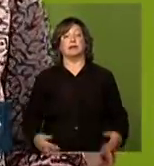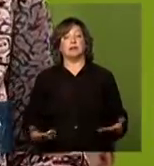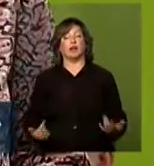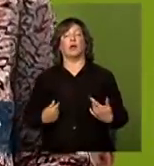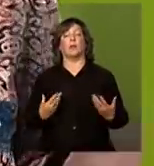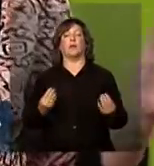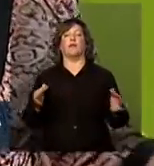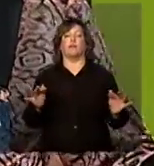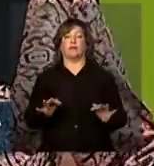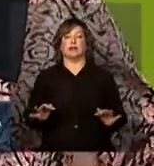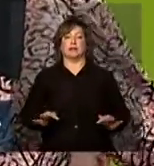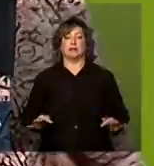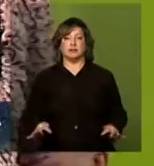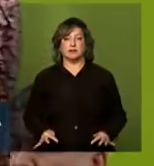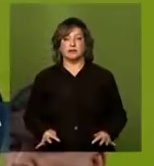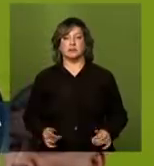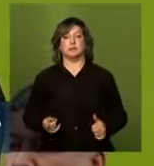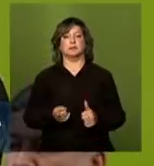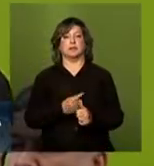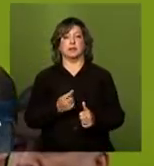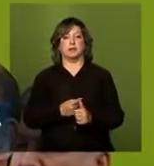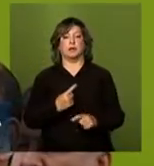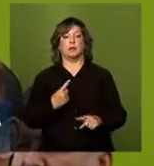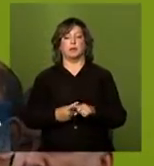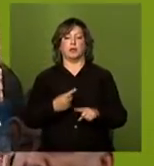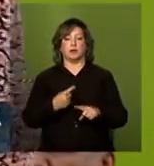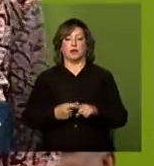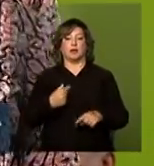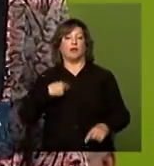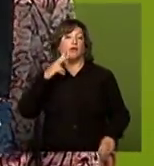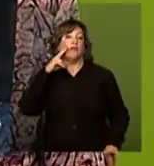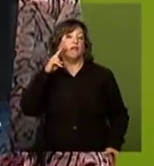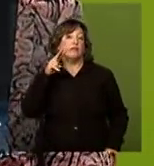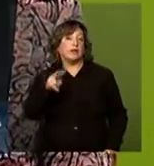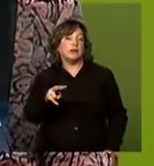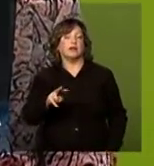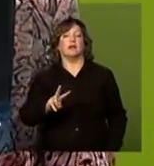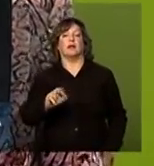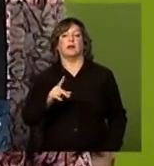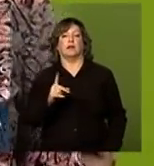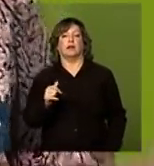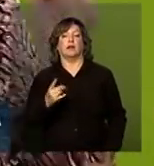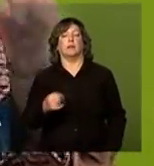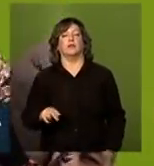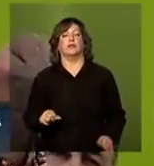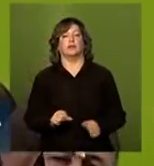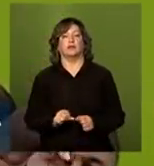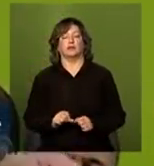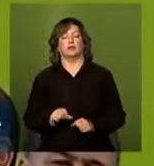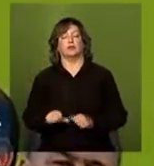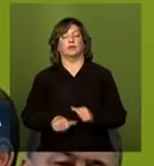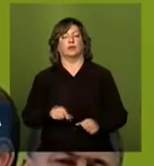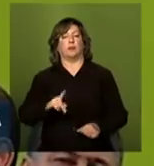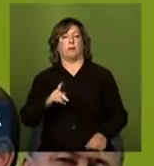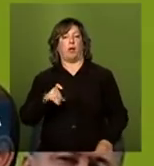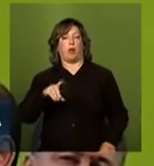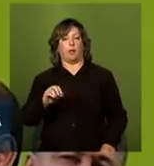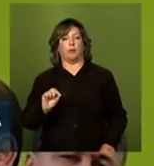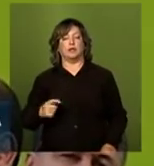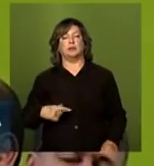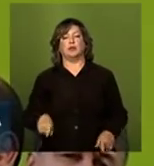estou muito feliz primeiro porque vejo Governador valadar se transformando num Polo